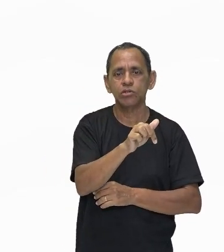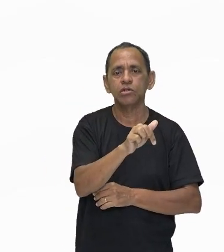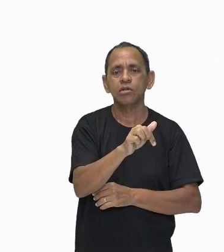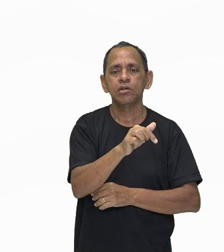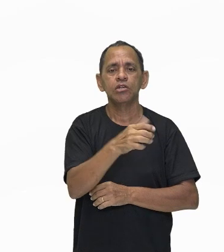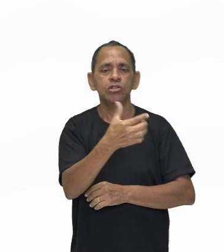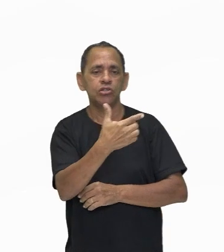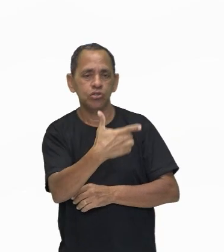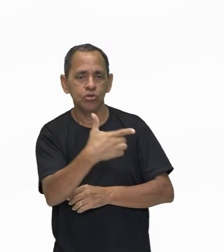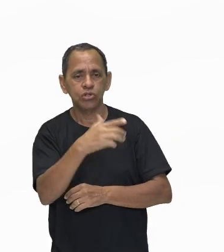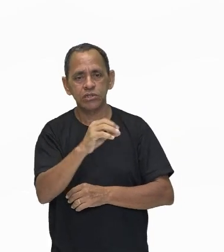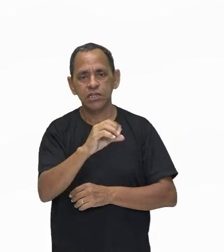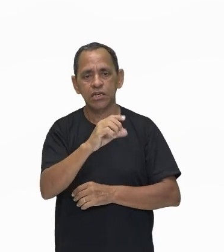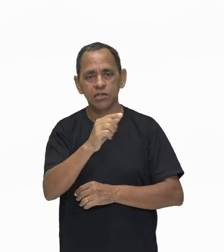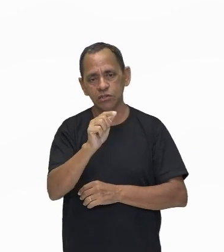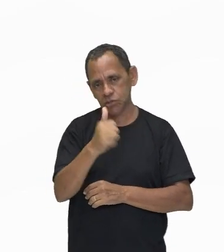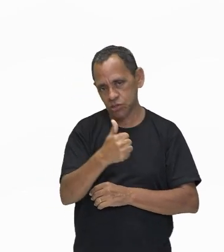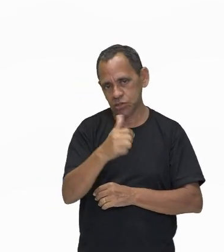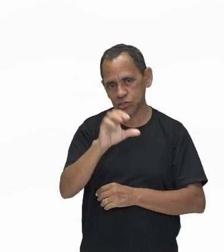então, aí de